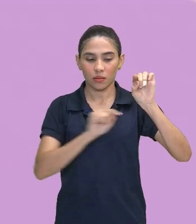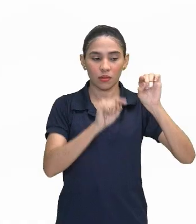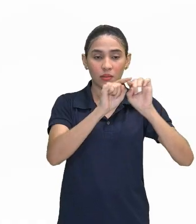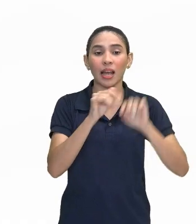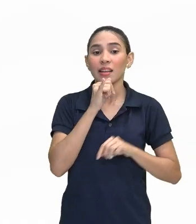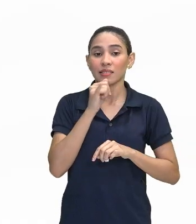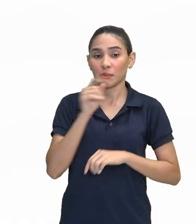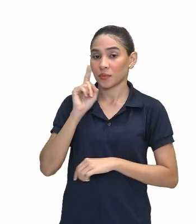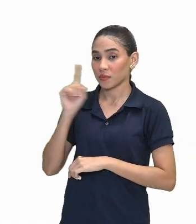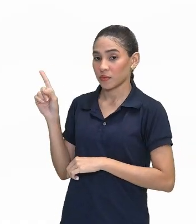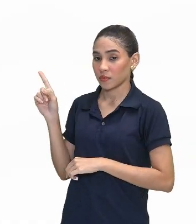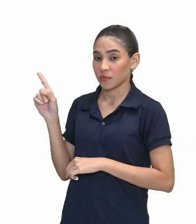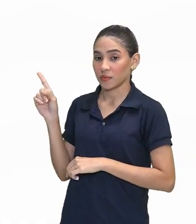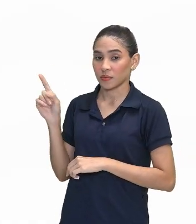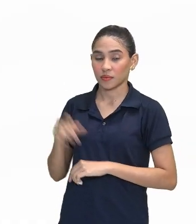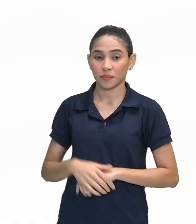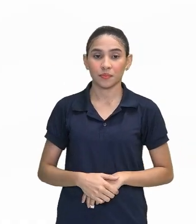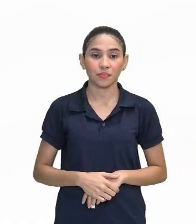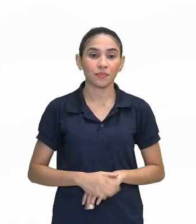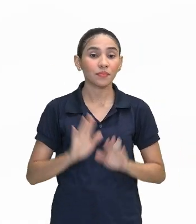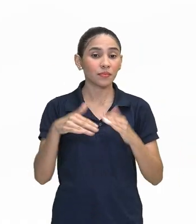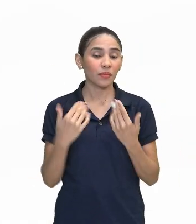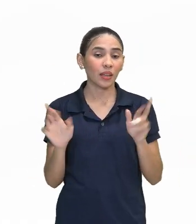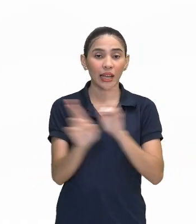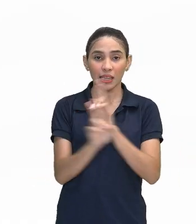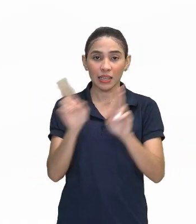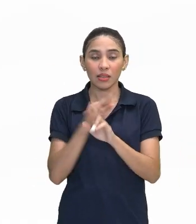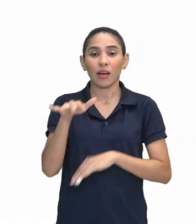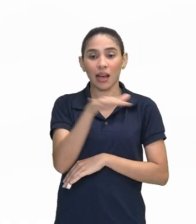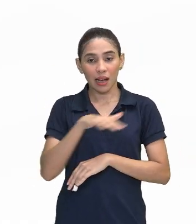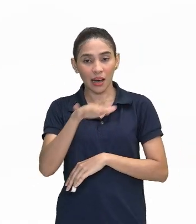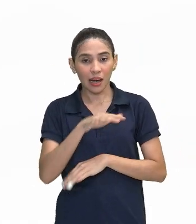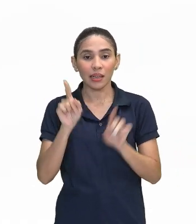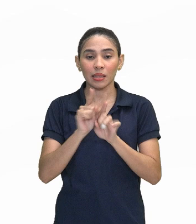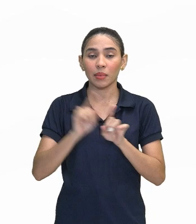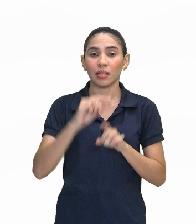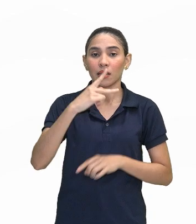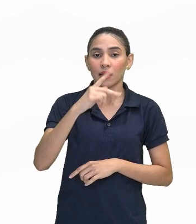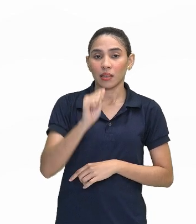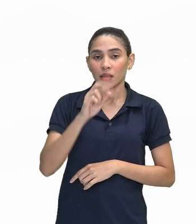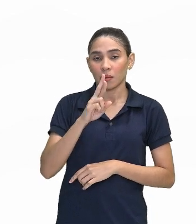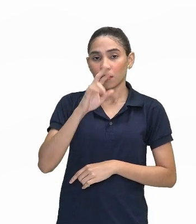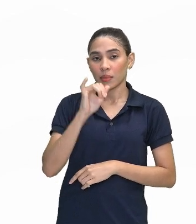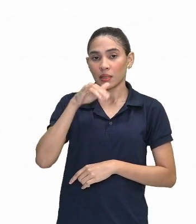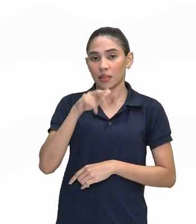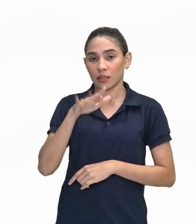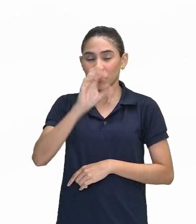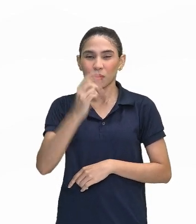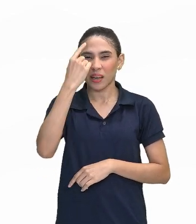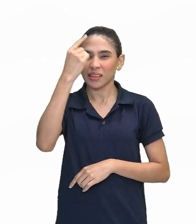quadrado. Olha só. Em relação à área e o perímetro do quadrado, a ideia ela é